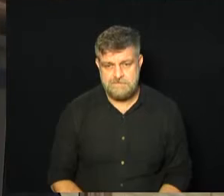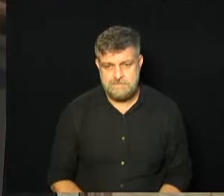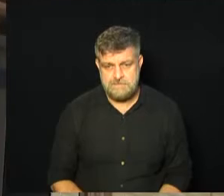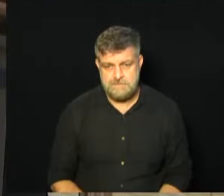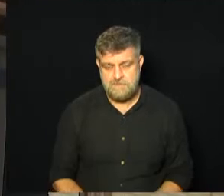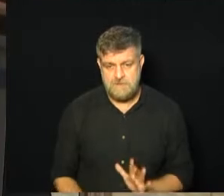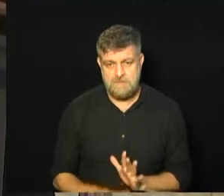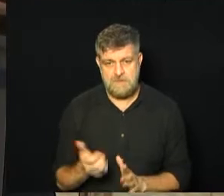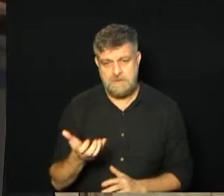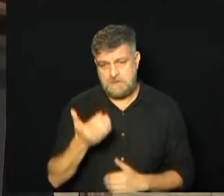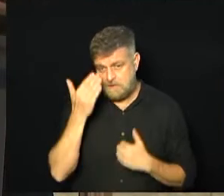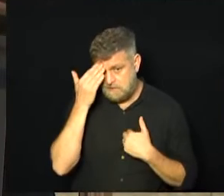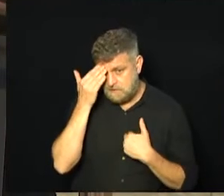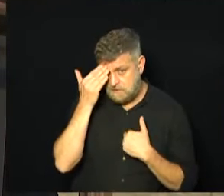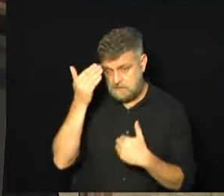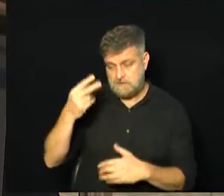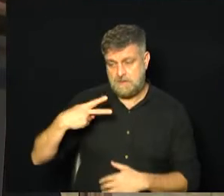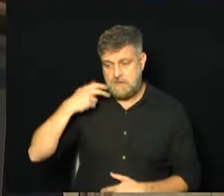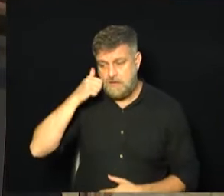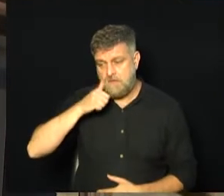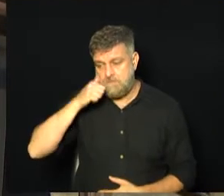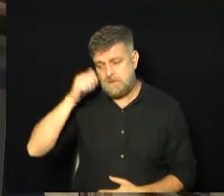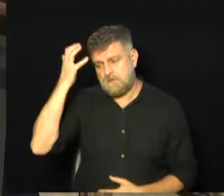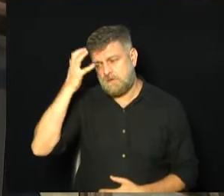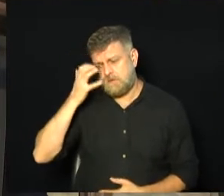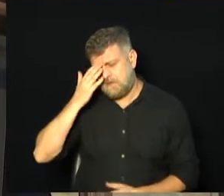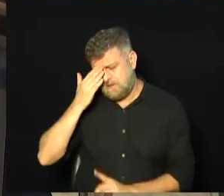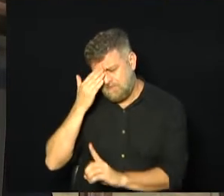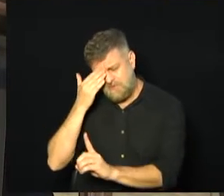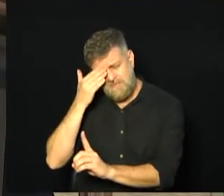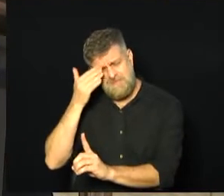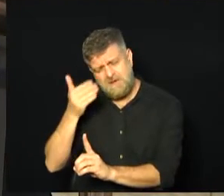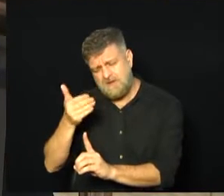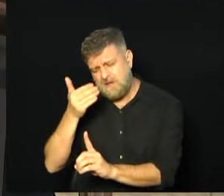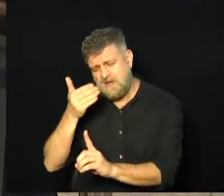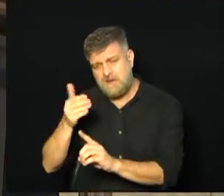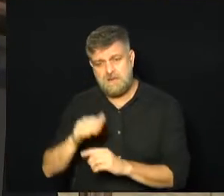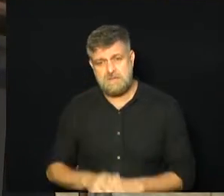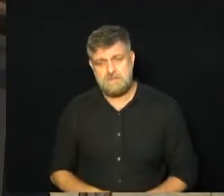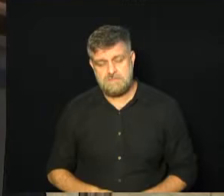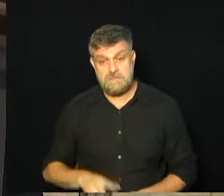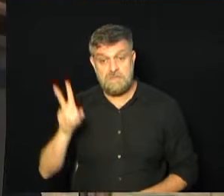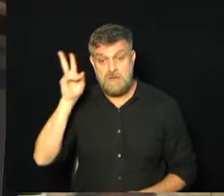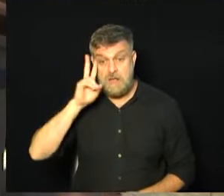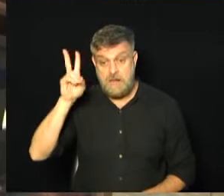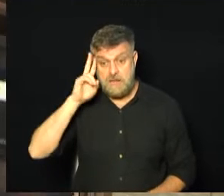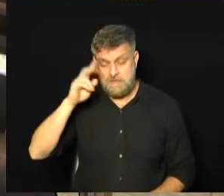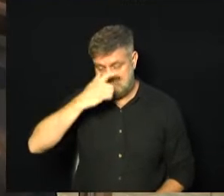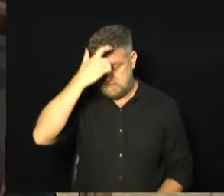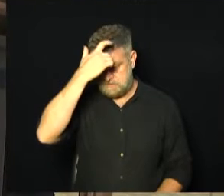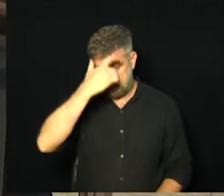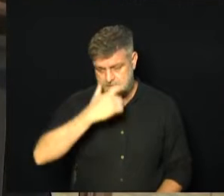Primeiro, eu queria agradecer à vereadora Guida por essa lembrança, por essa